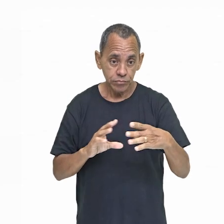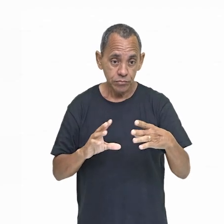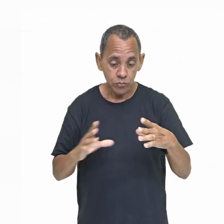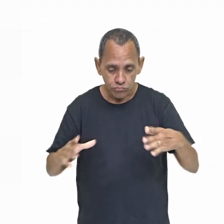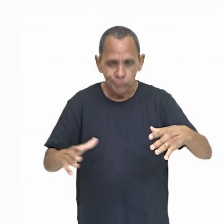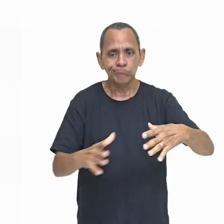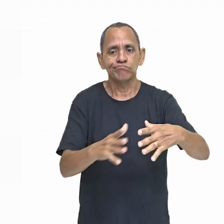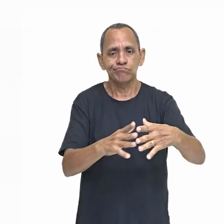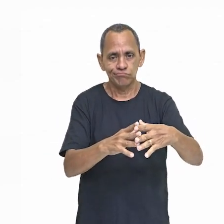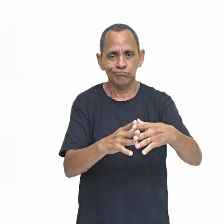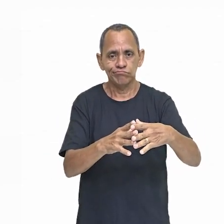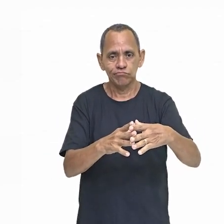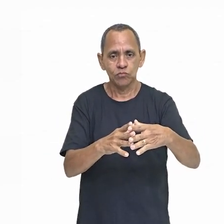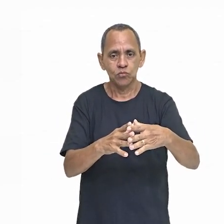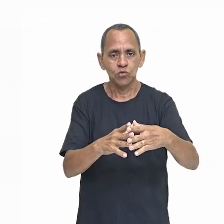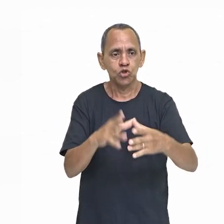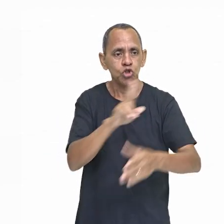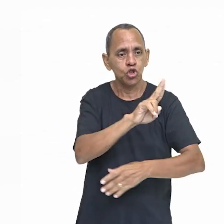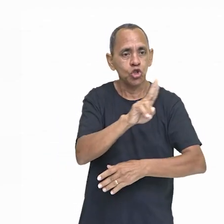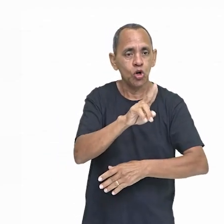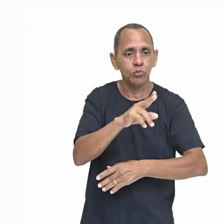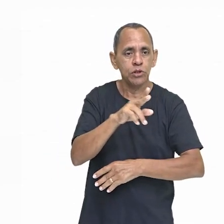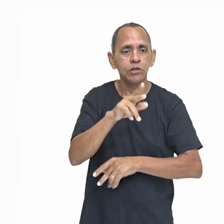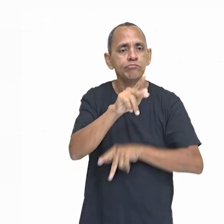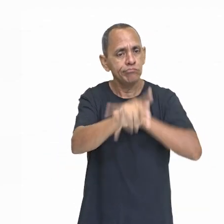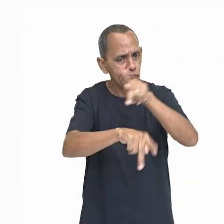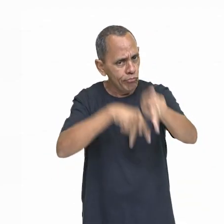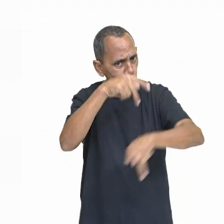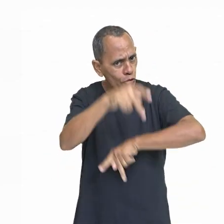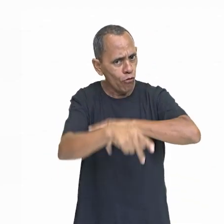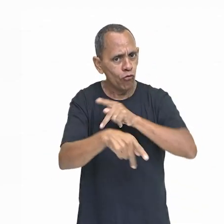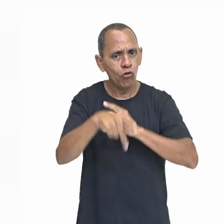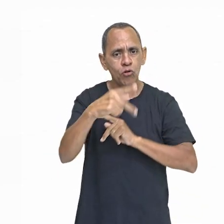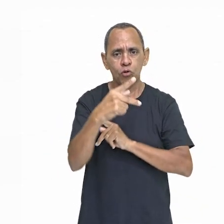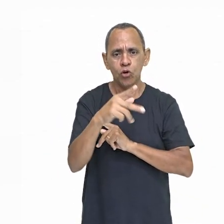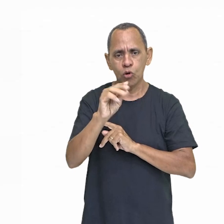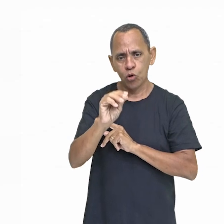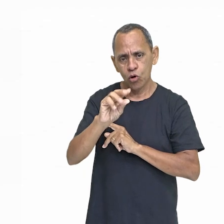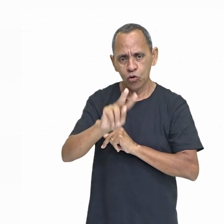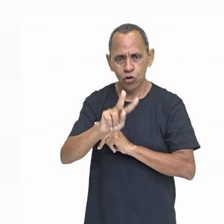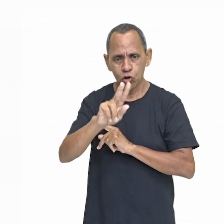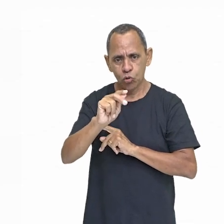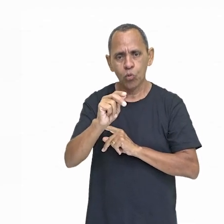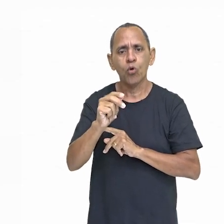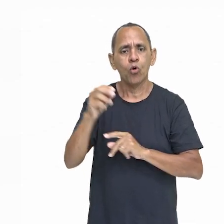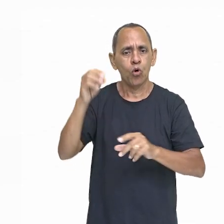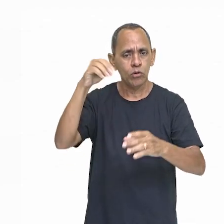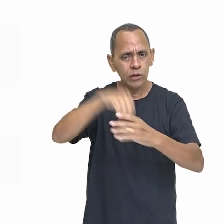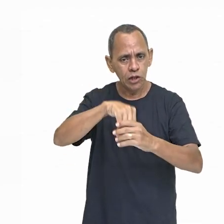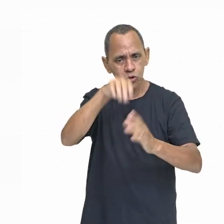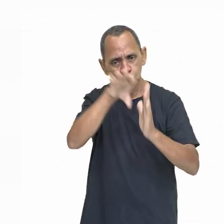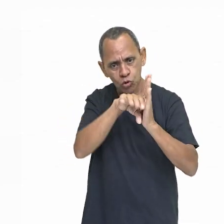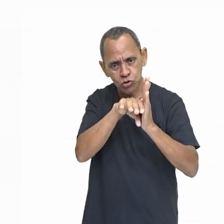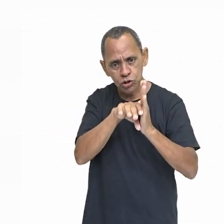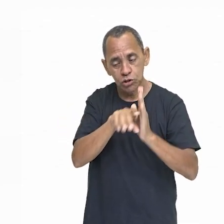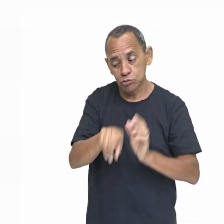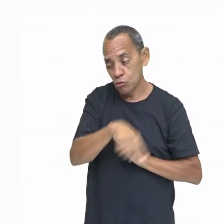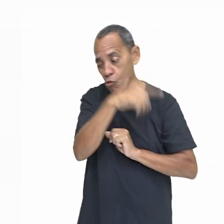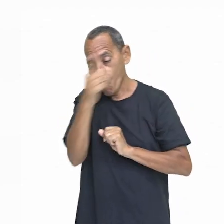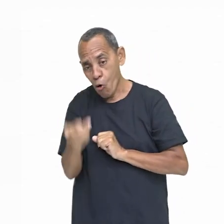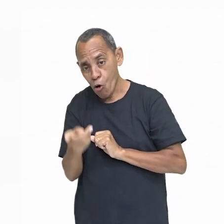aí denominado de povo, dentro deste conceito, populismo, e outro grupo, chamado de